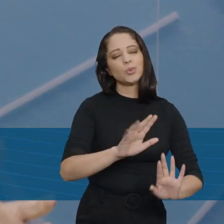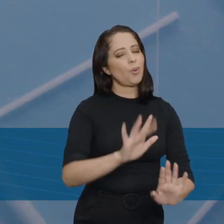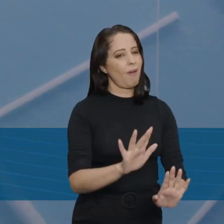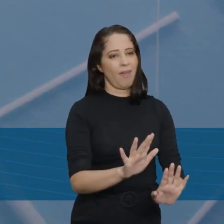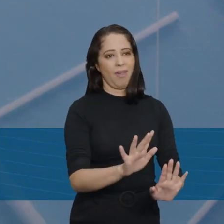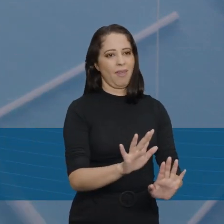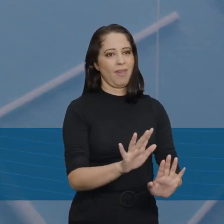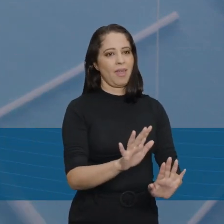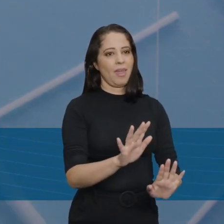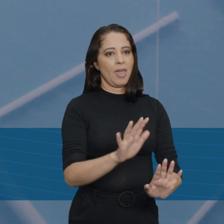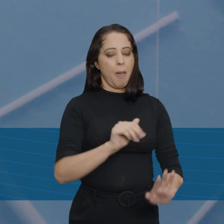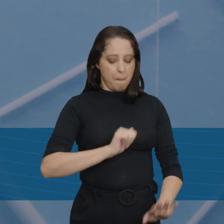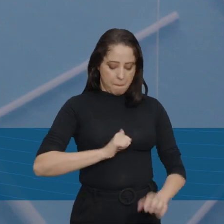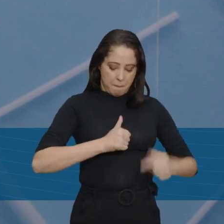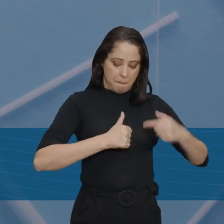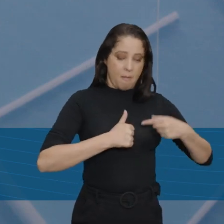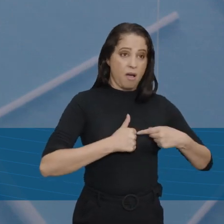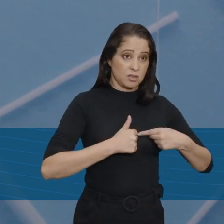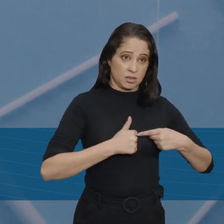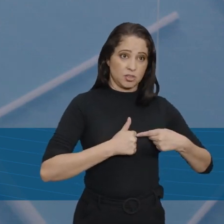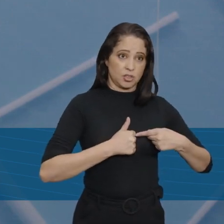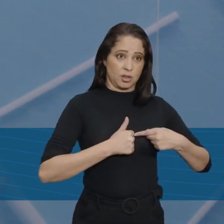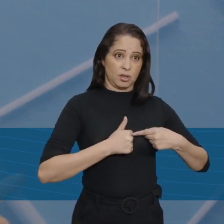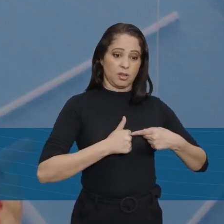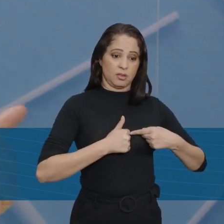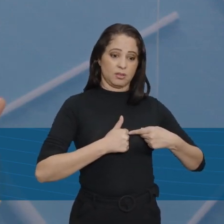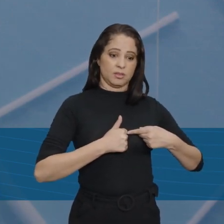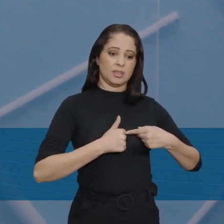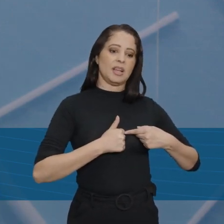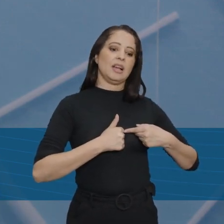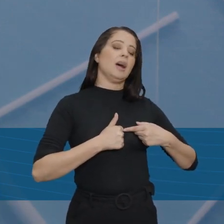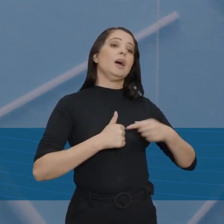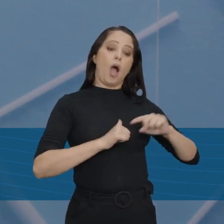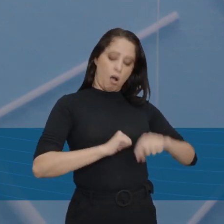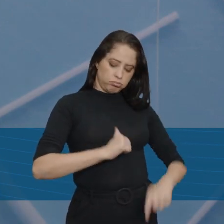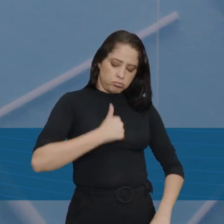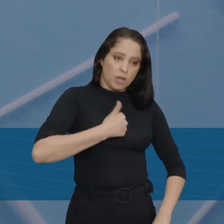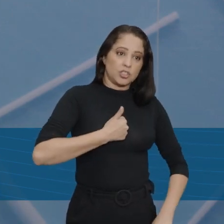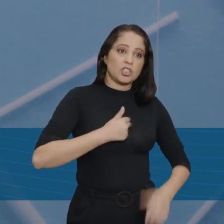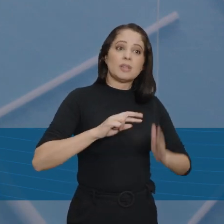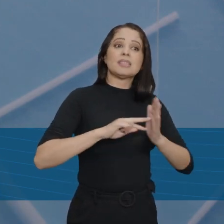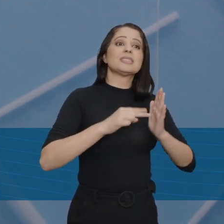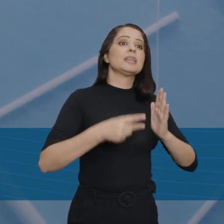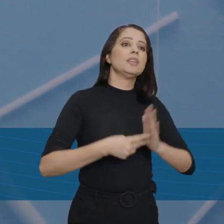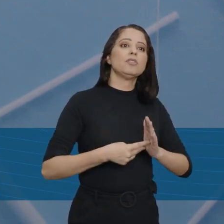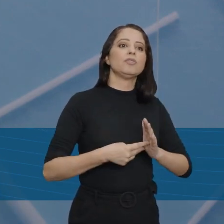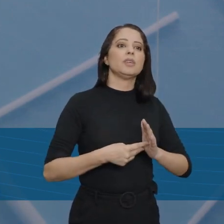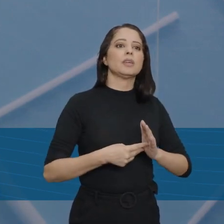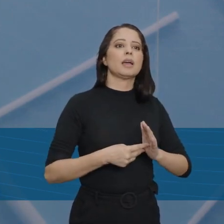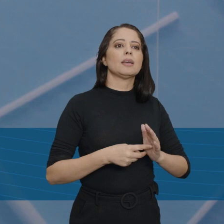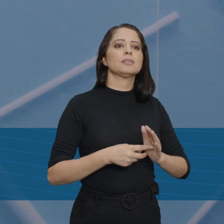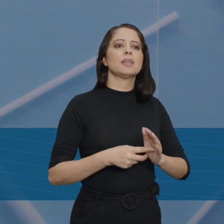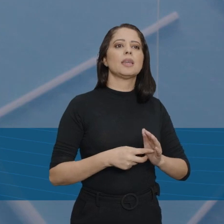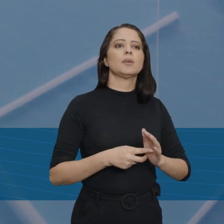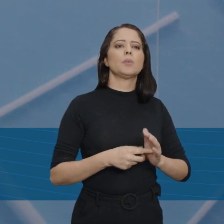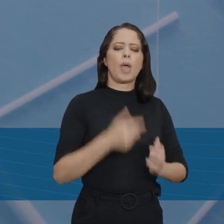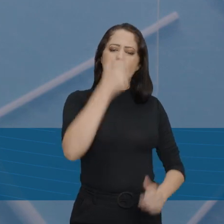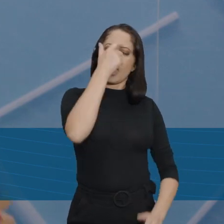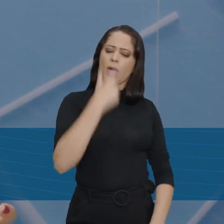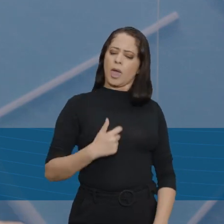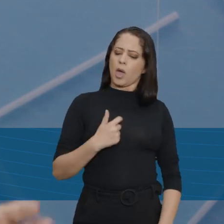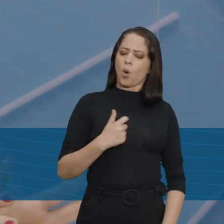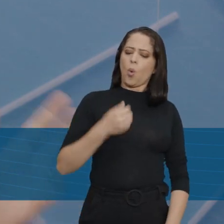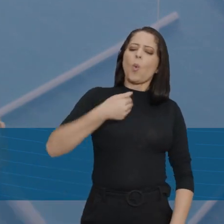é no sentido de supervalorização, como às vezes é pregado, né? Autoestima é no sentido de quem sou eu?